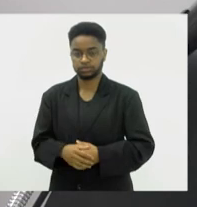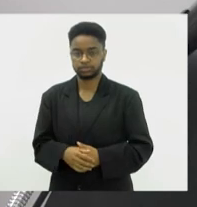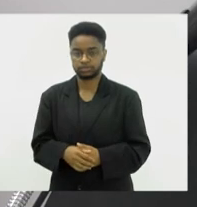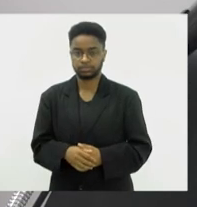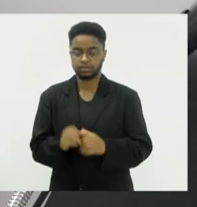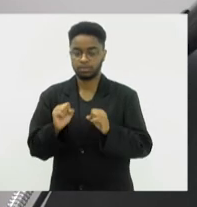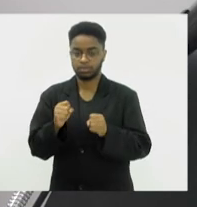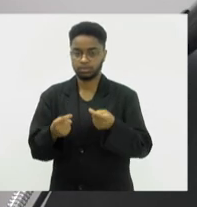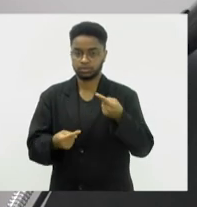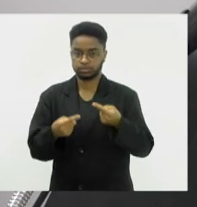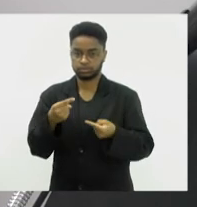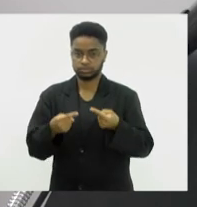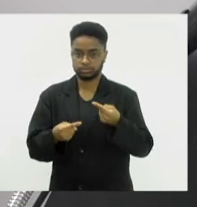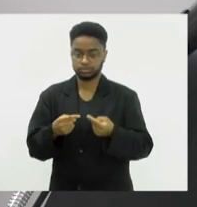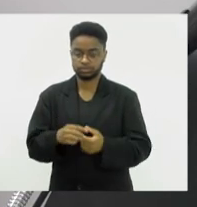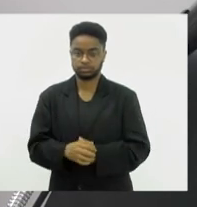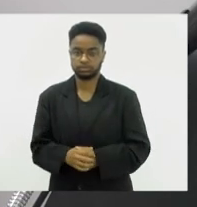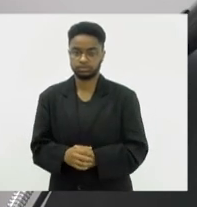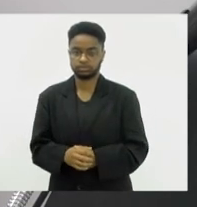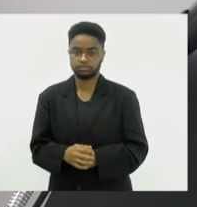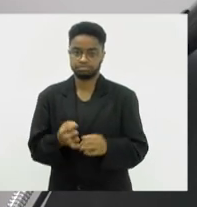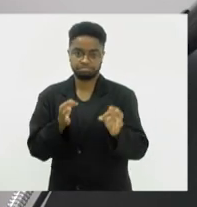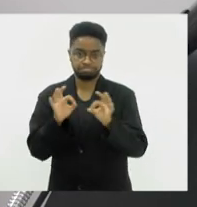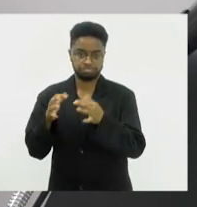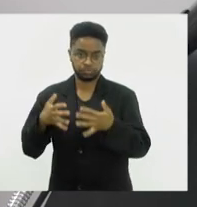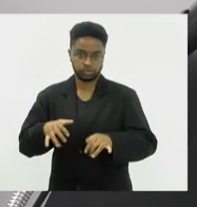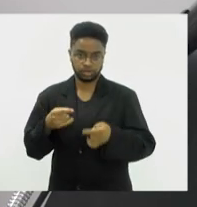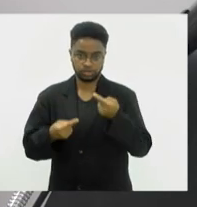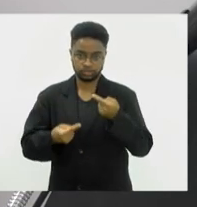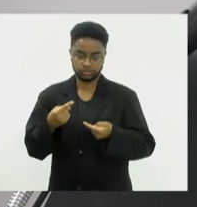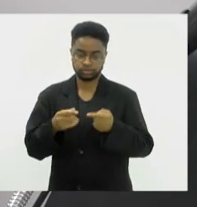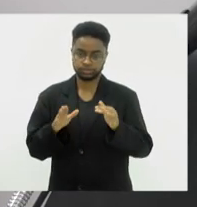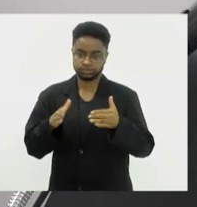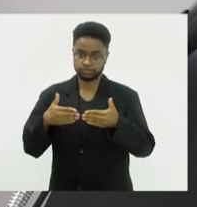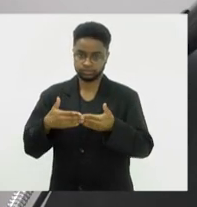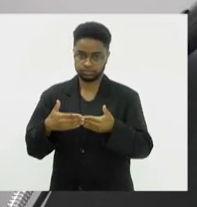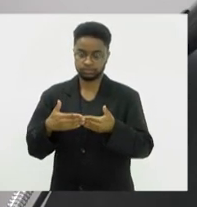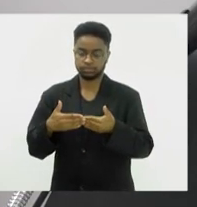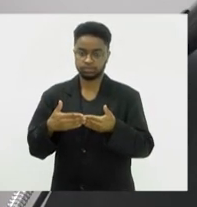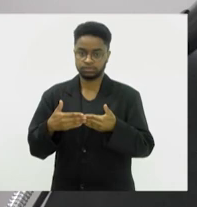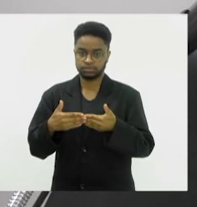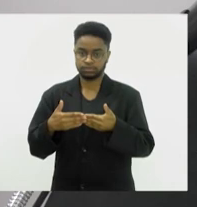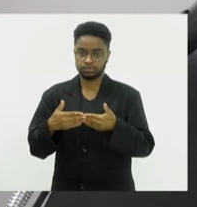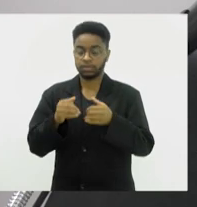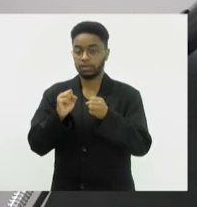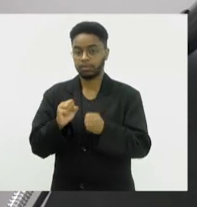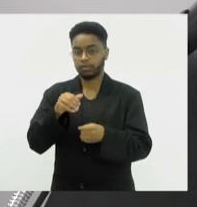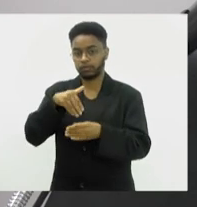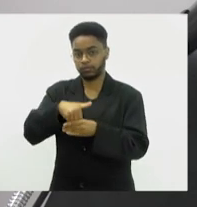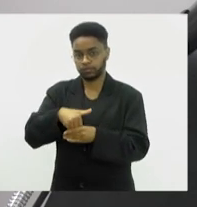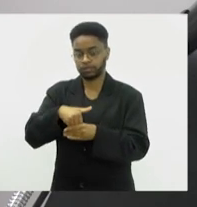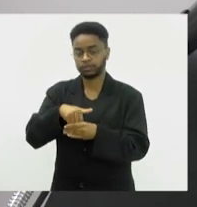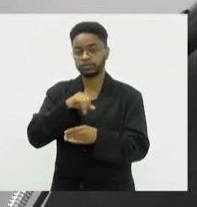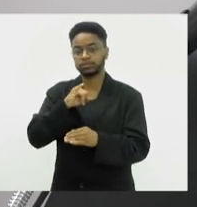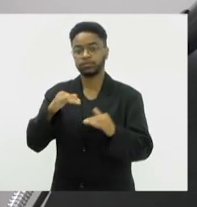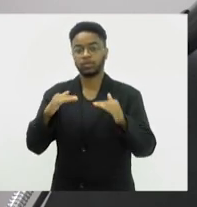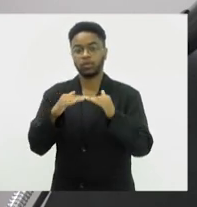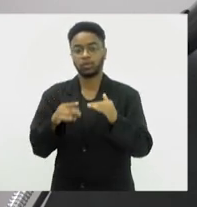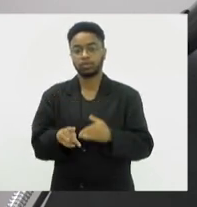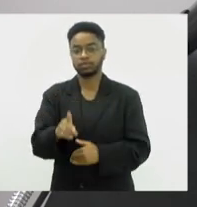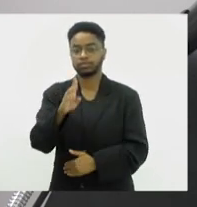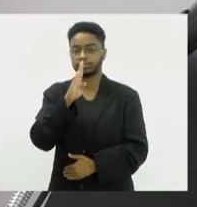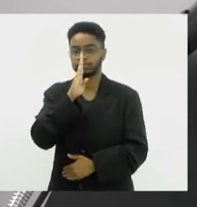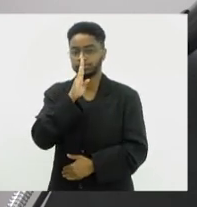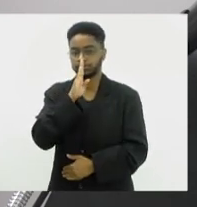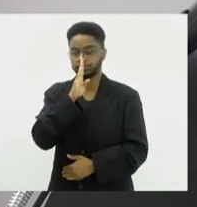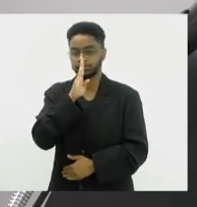Em discussão. Não havendo quem queira discutir, encerrada a discussão. Em votação. Os senhores que acordam